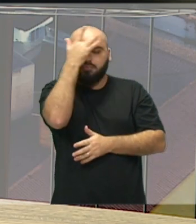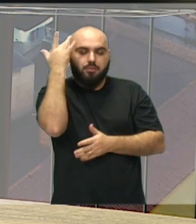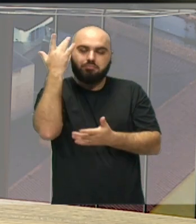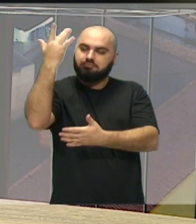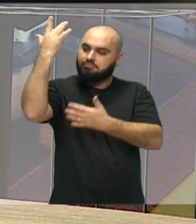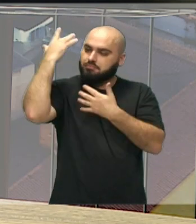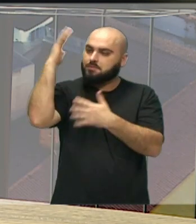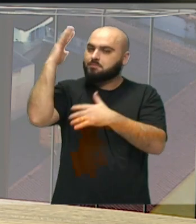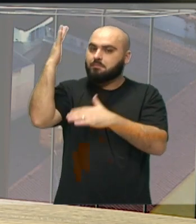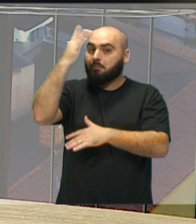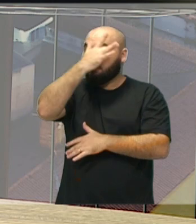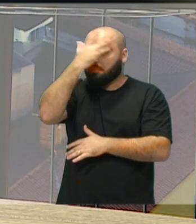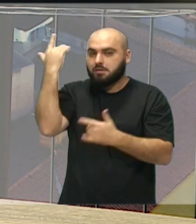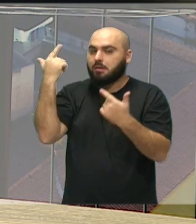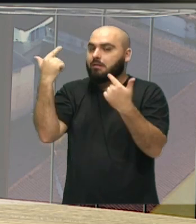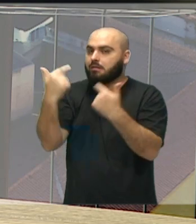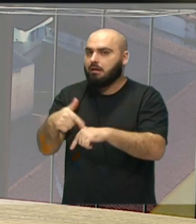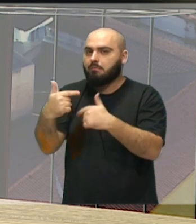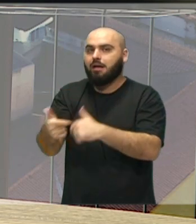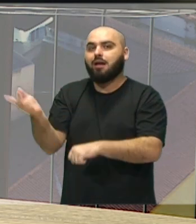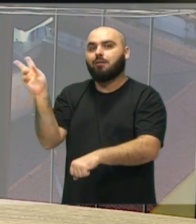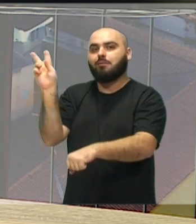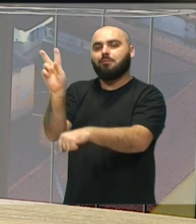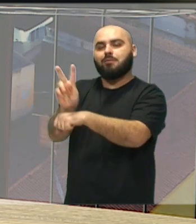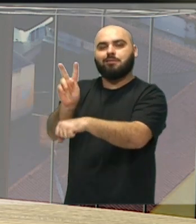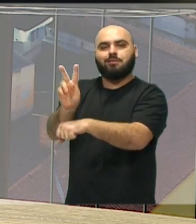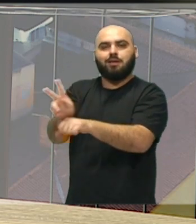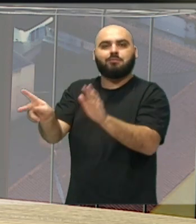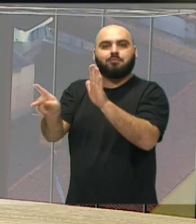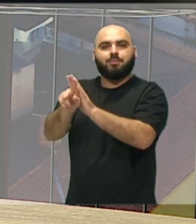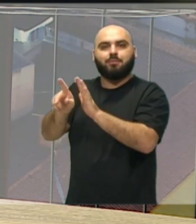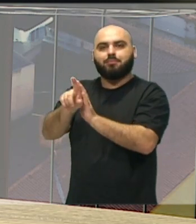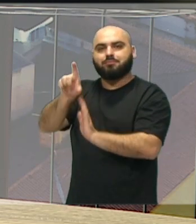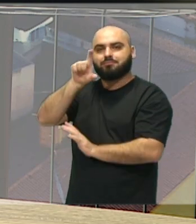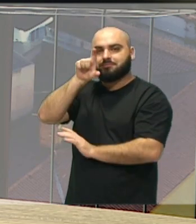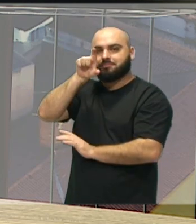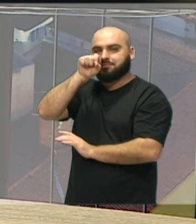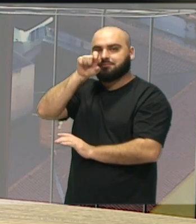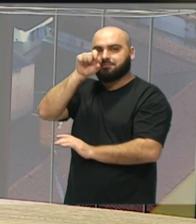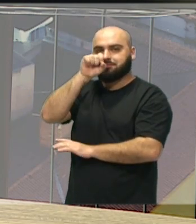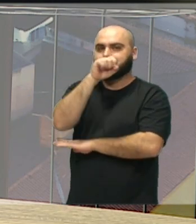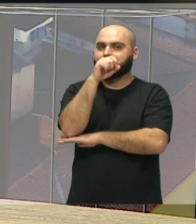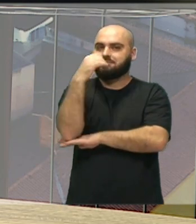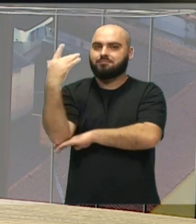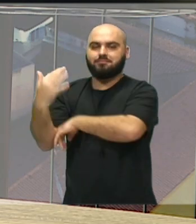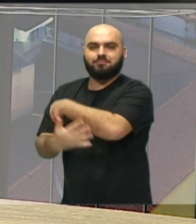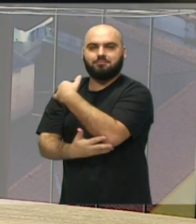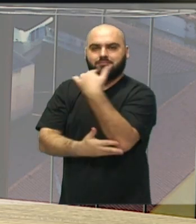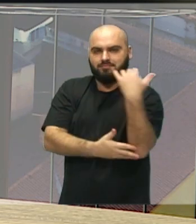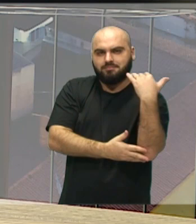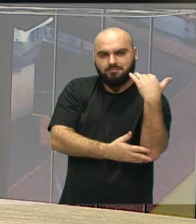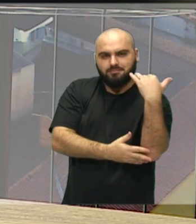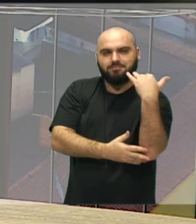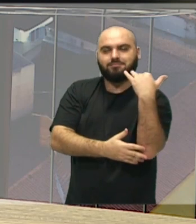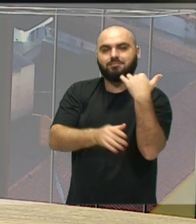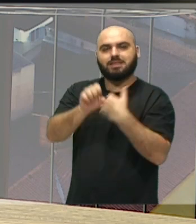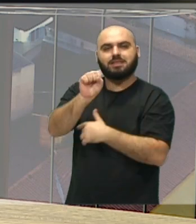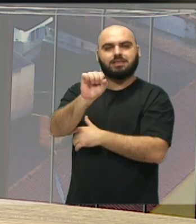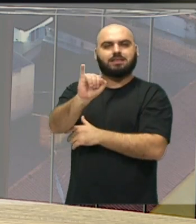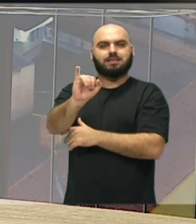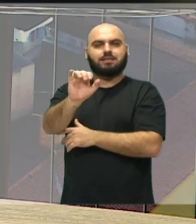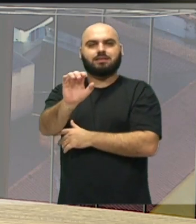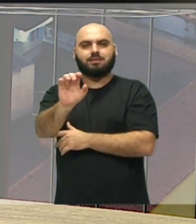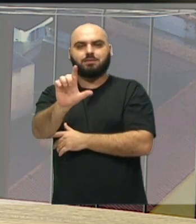a preservação e a proteção de aves silvestres. Um trabalho que a cada ano recupera e cuida de cerca